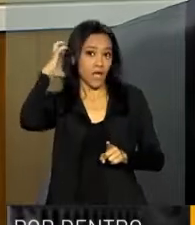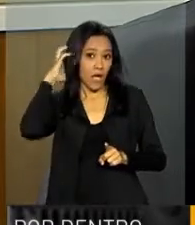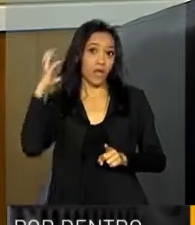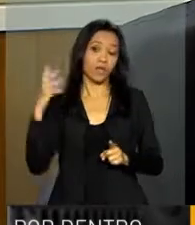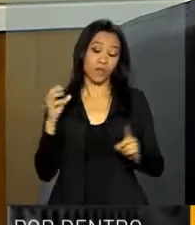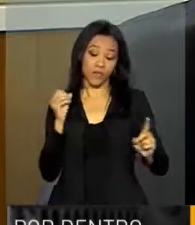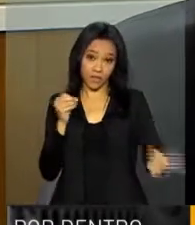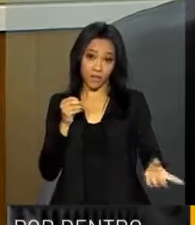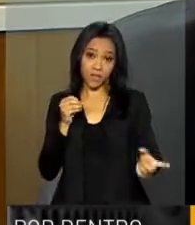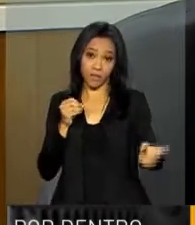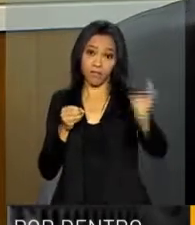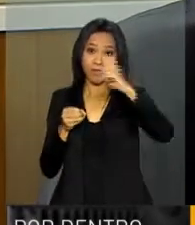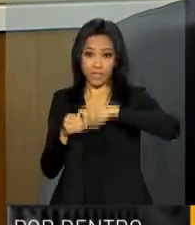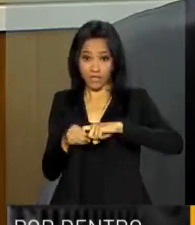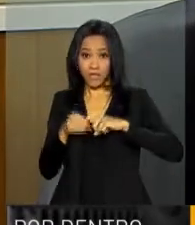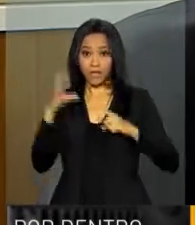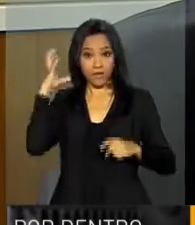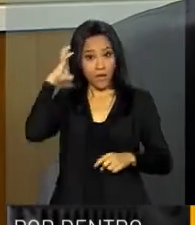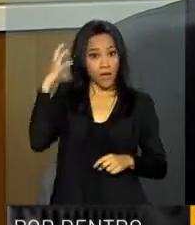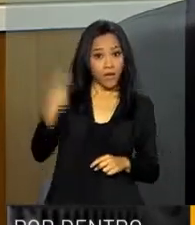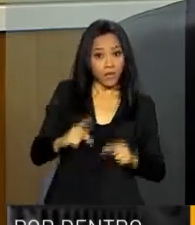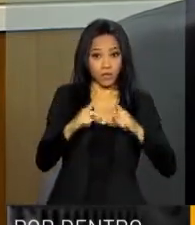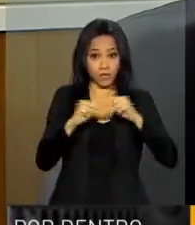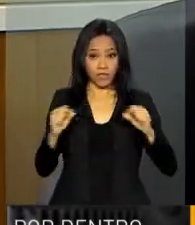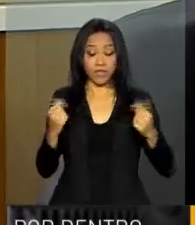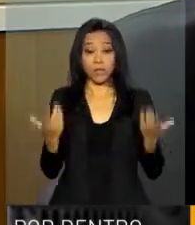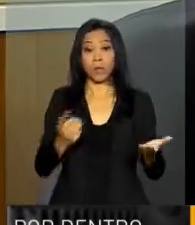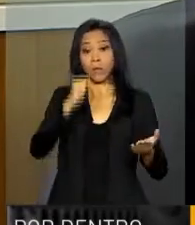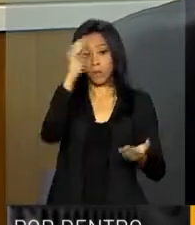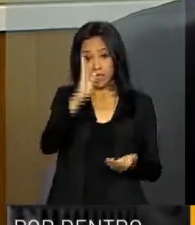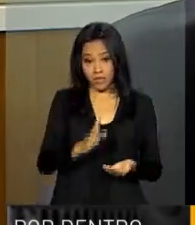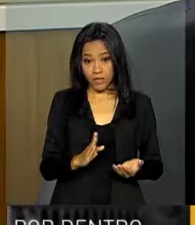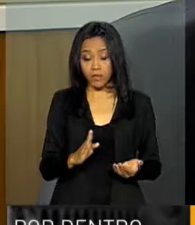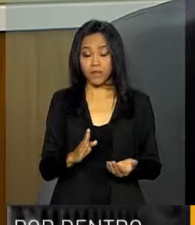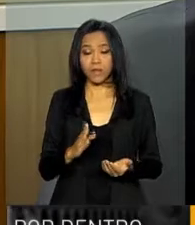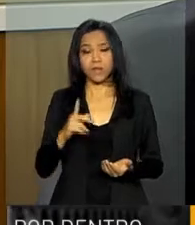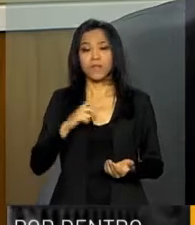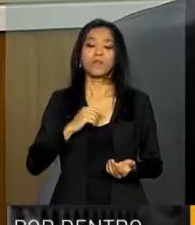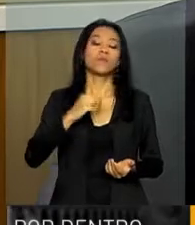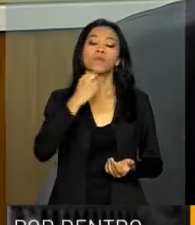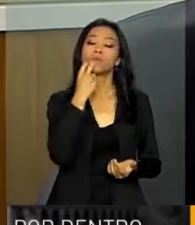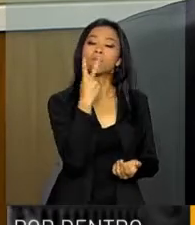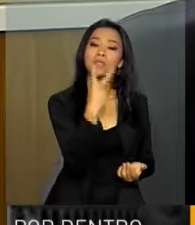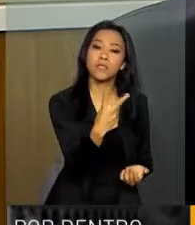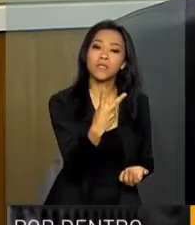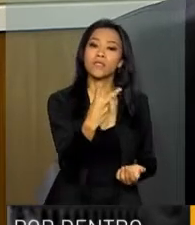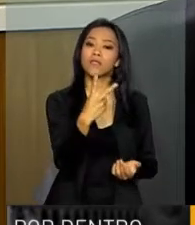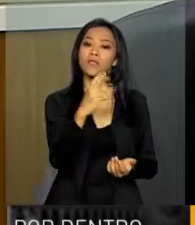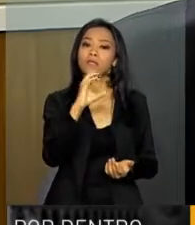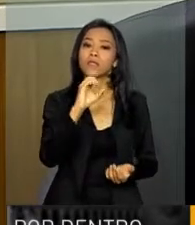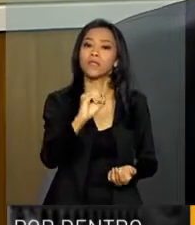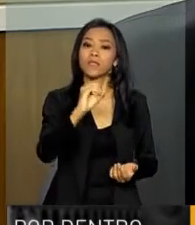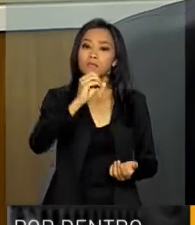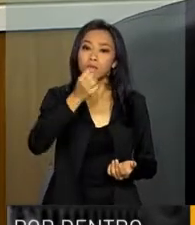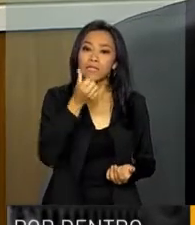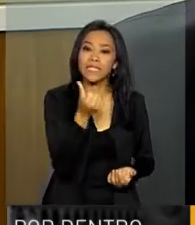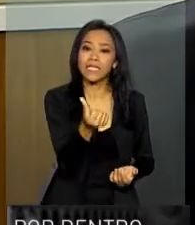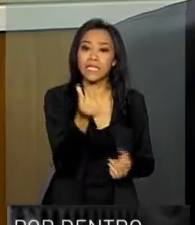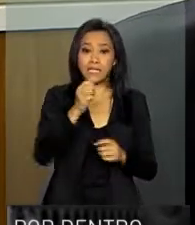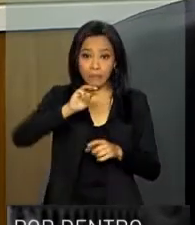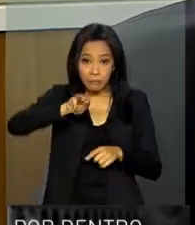nacional o brasil é um país que tem 206 milhões de viagens por